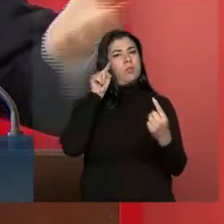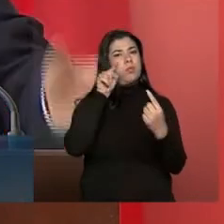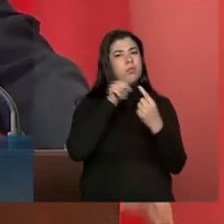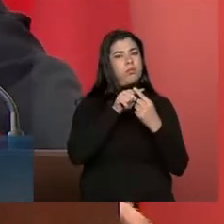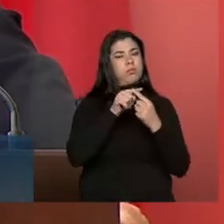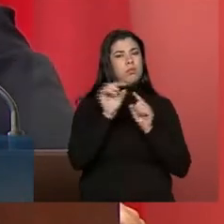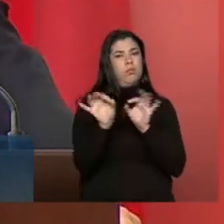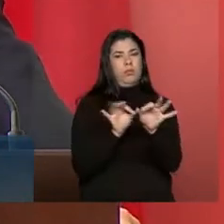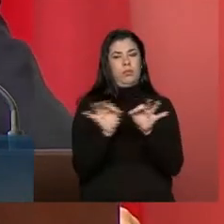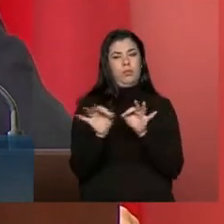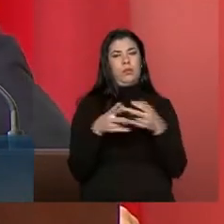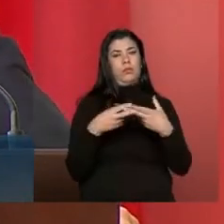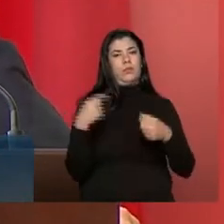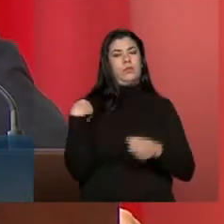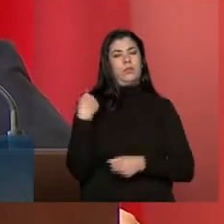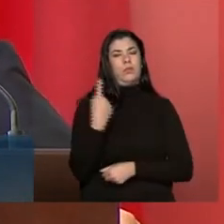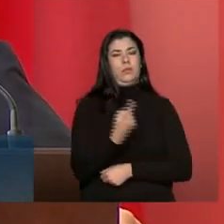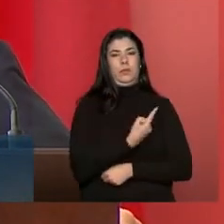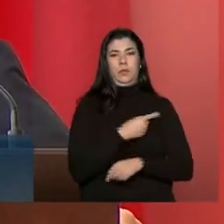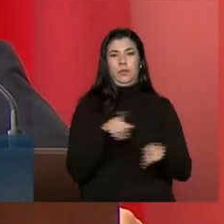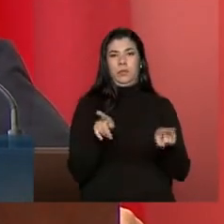coordenação. Nós também